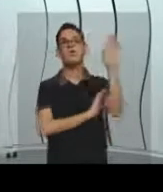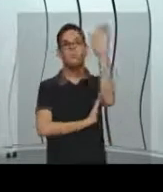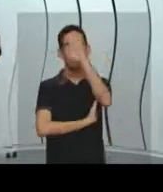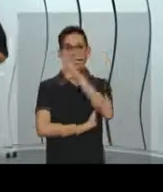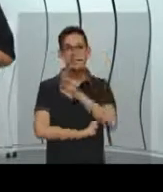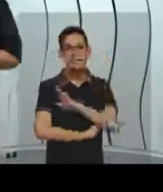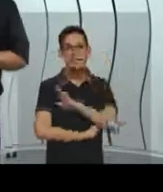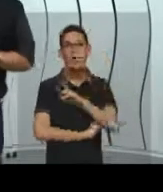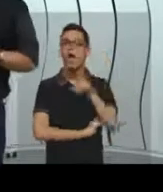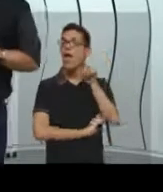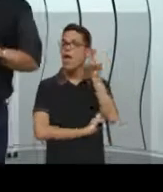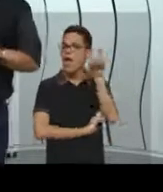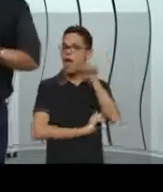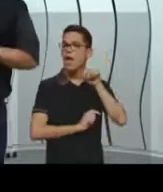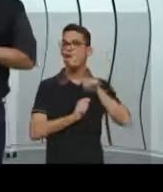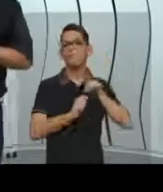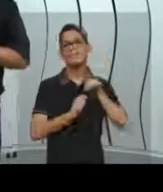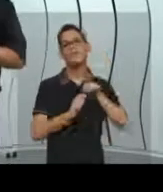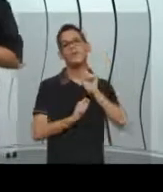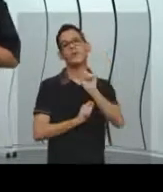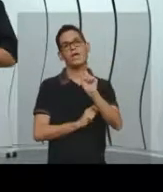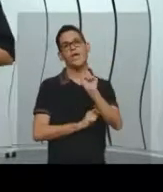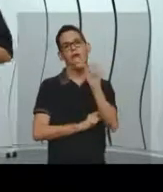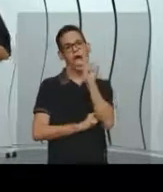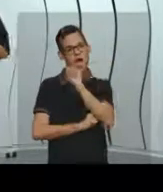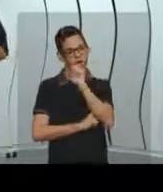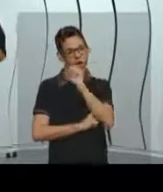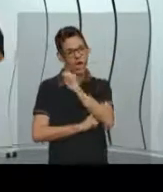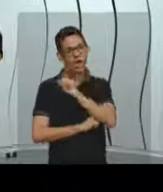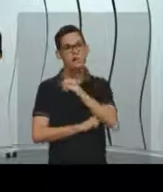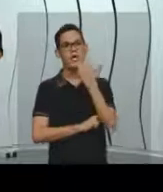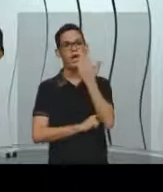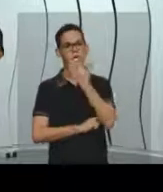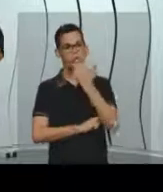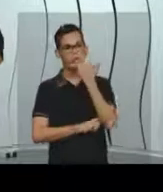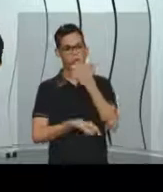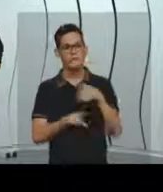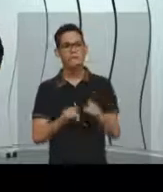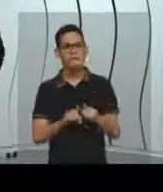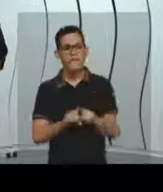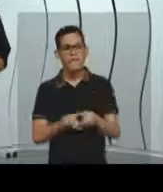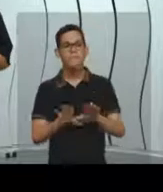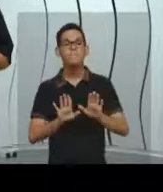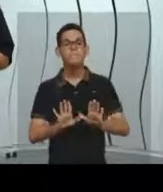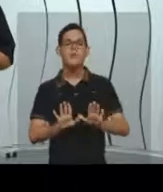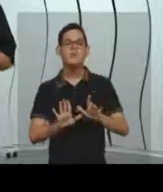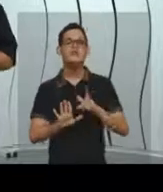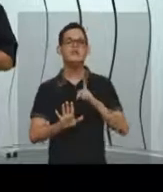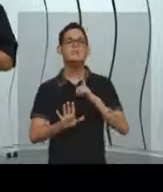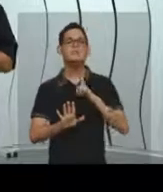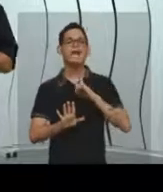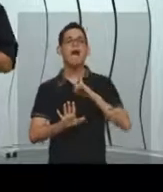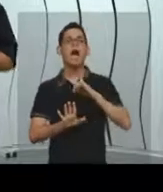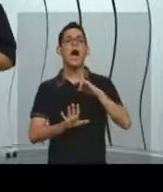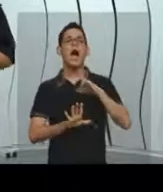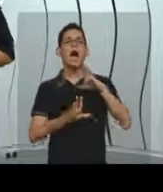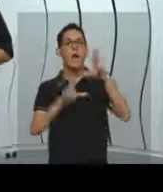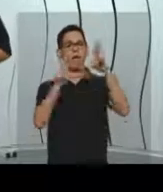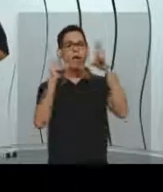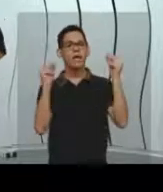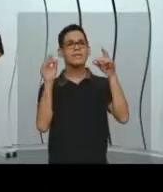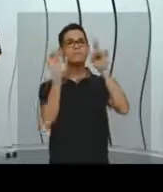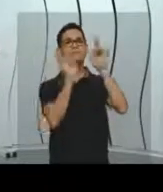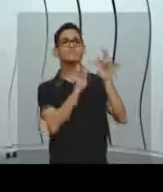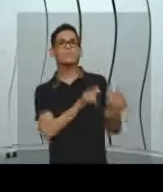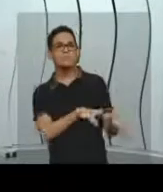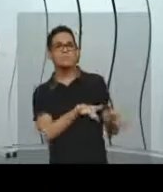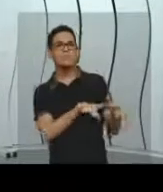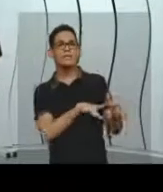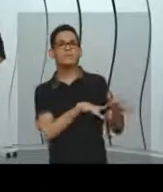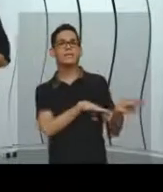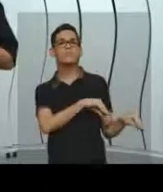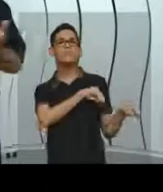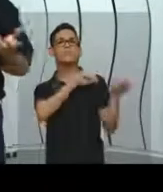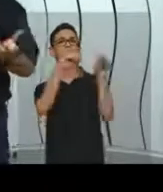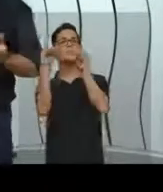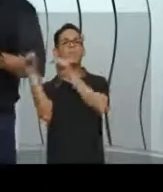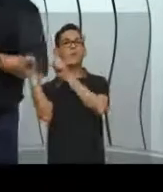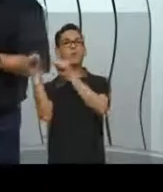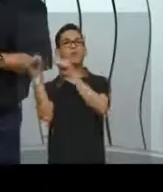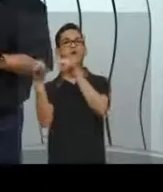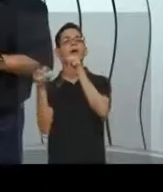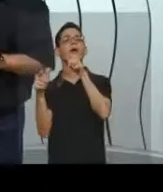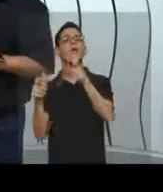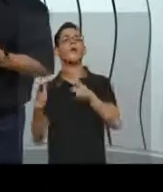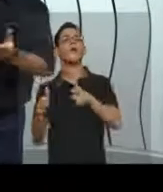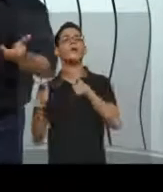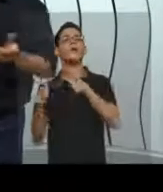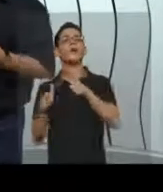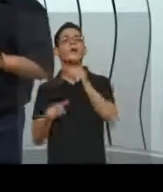também. E ocorreu um momento em que eles deixaram a nossa colônia e se estabeleceram nas Antilhas.